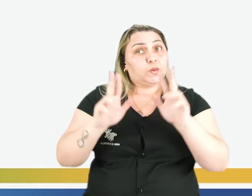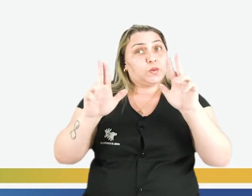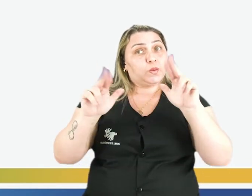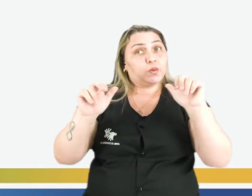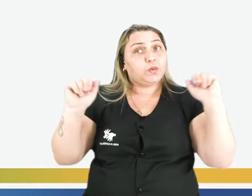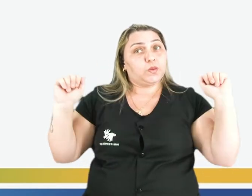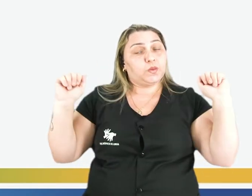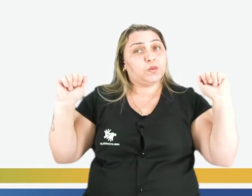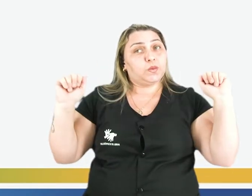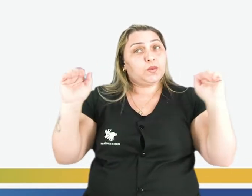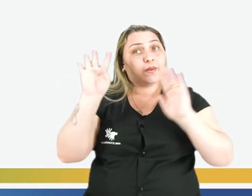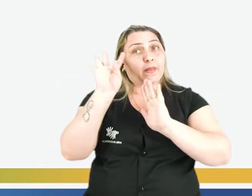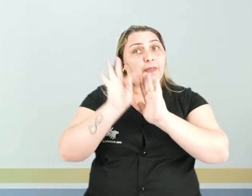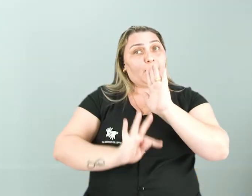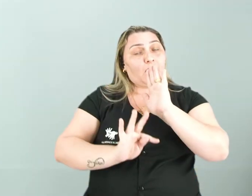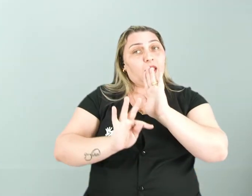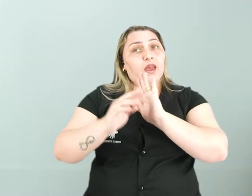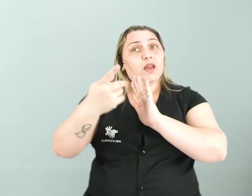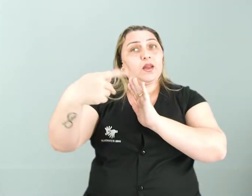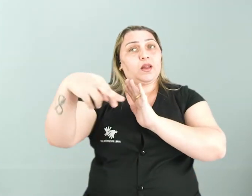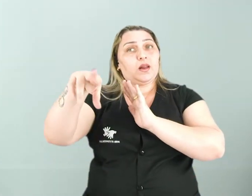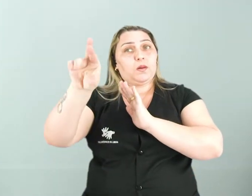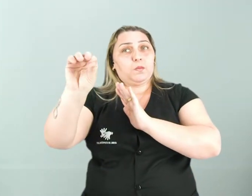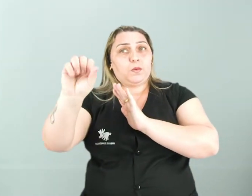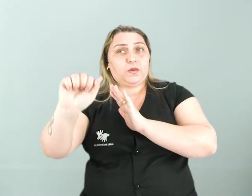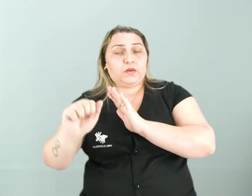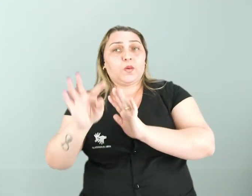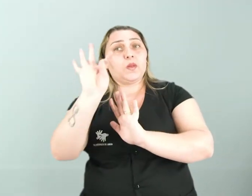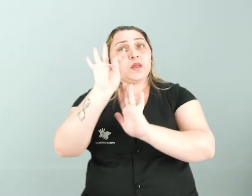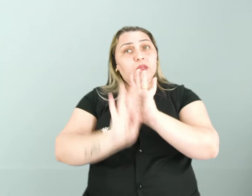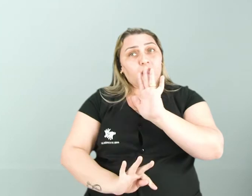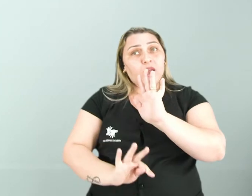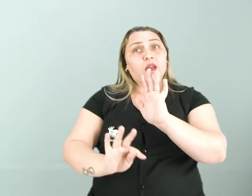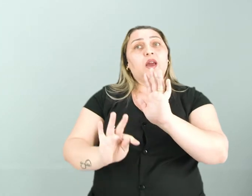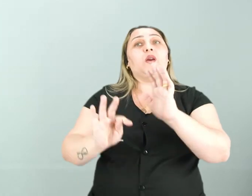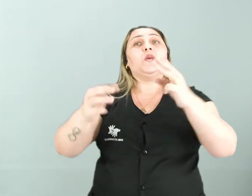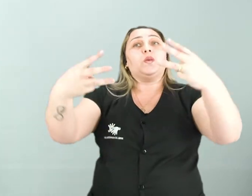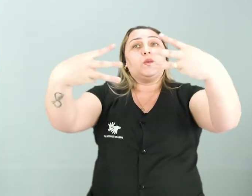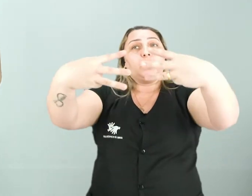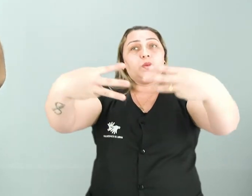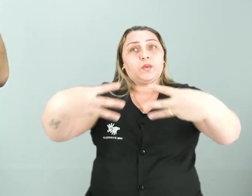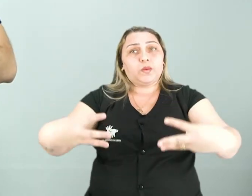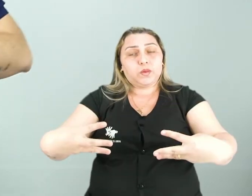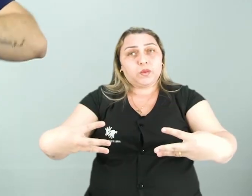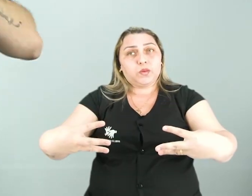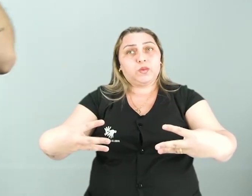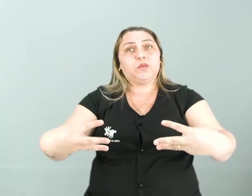viu? Texto em prosa com texto em verso. E